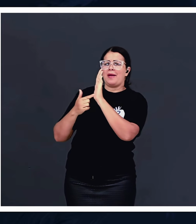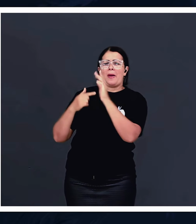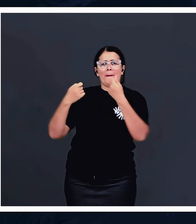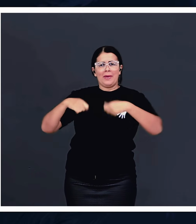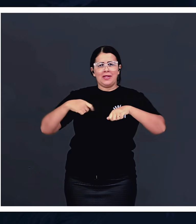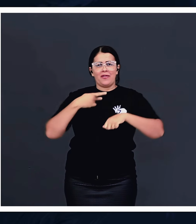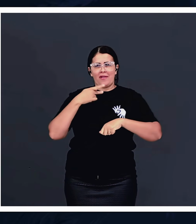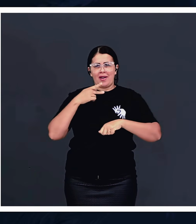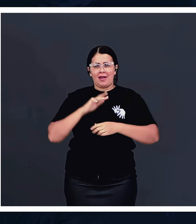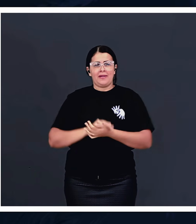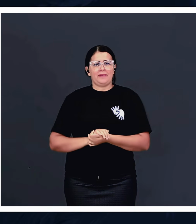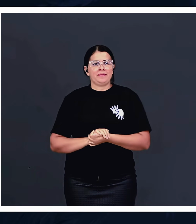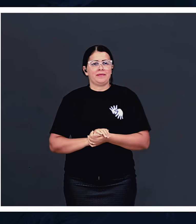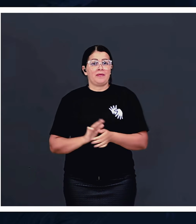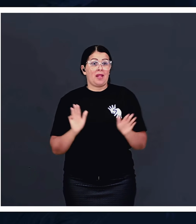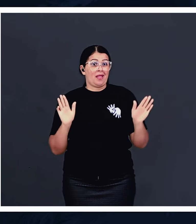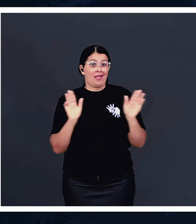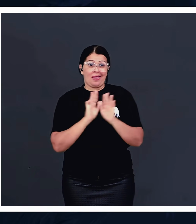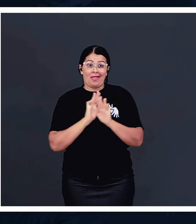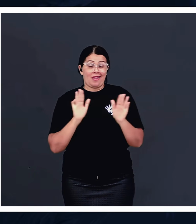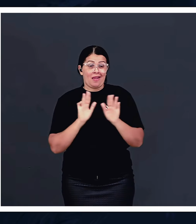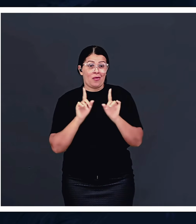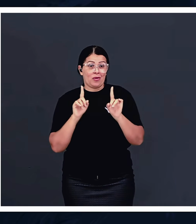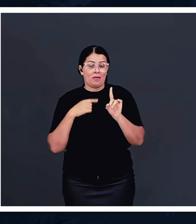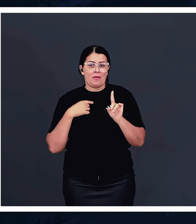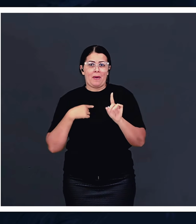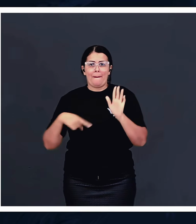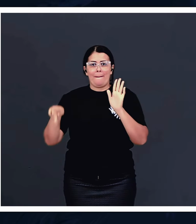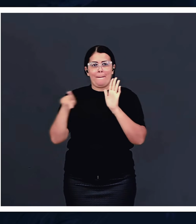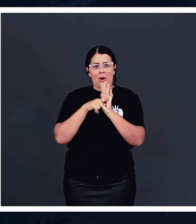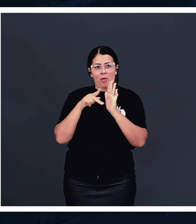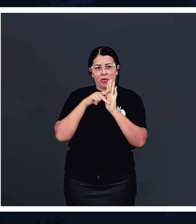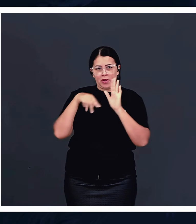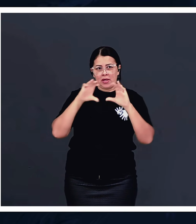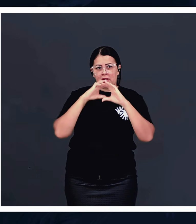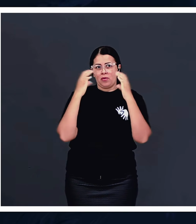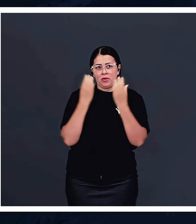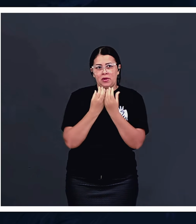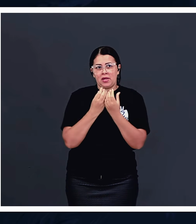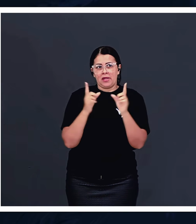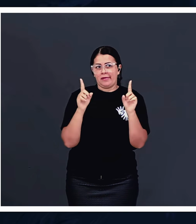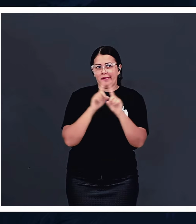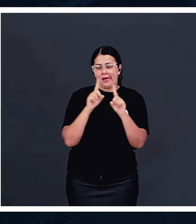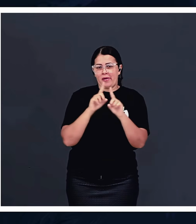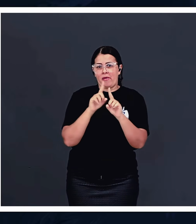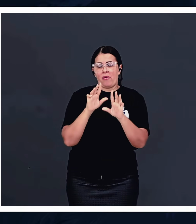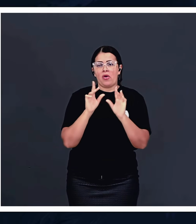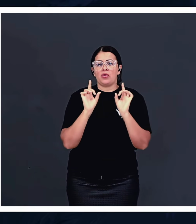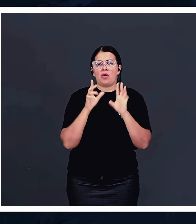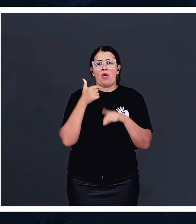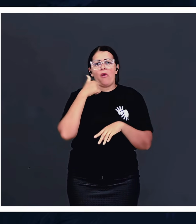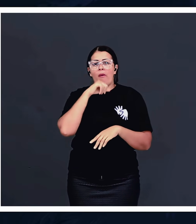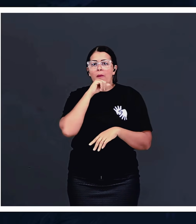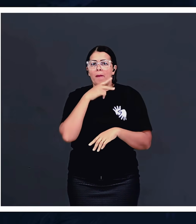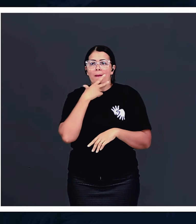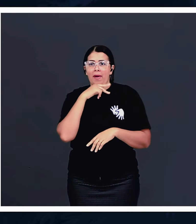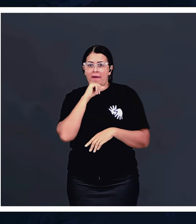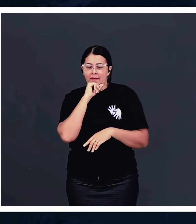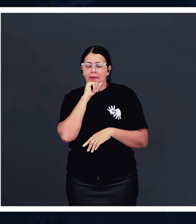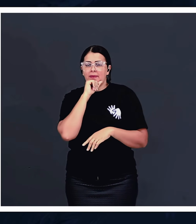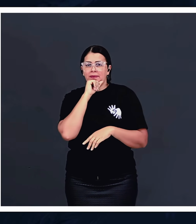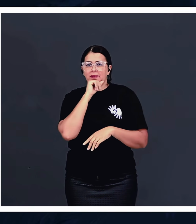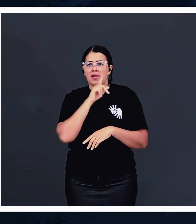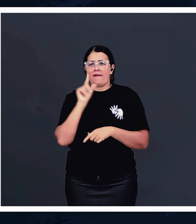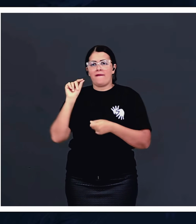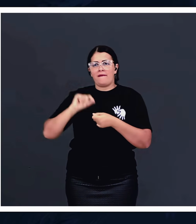para você, não a torna membro da comunidade, não é isso. Os pais cumprem esse